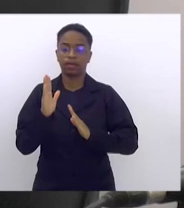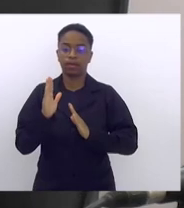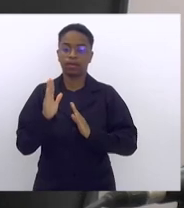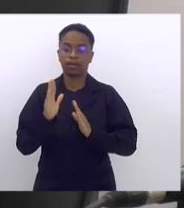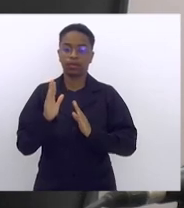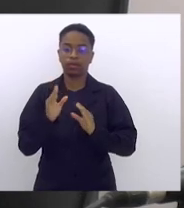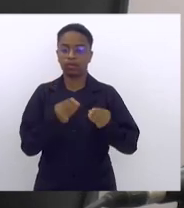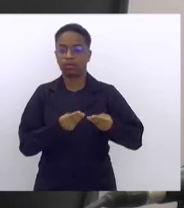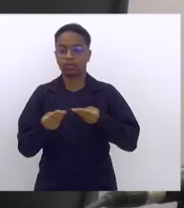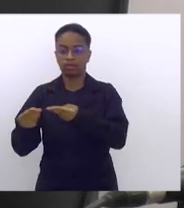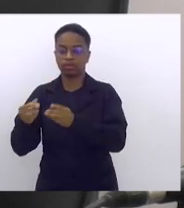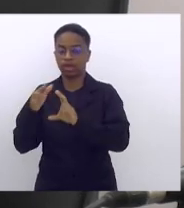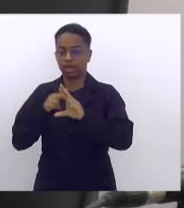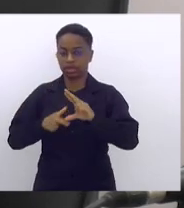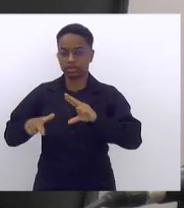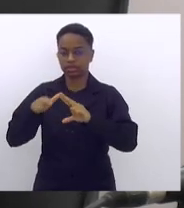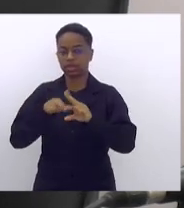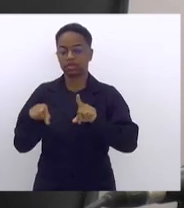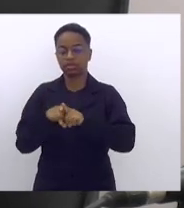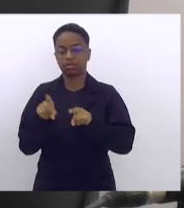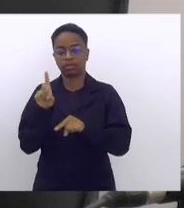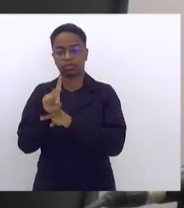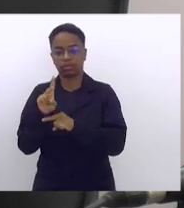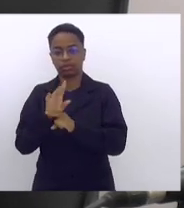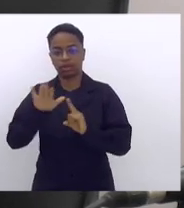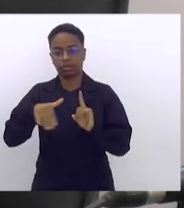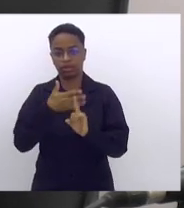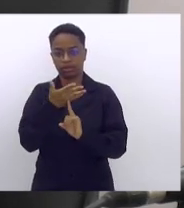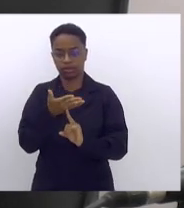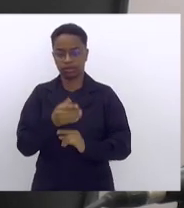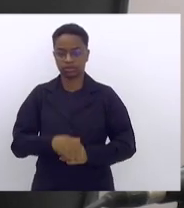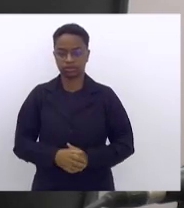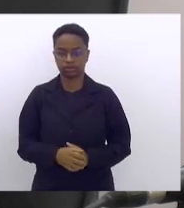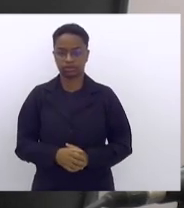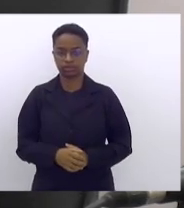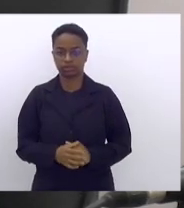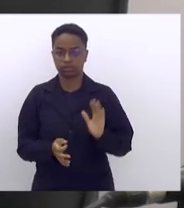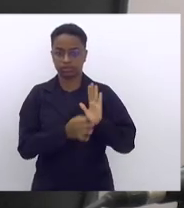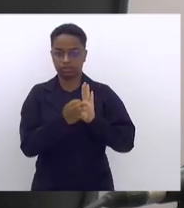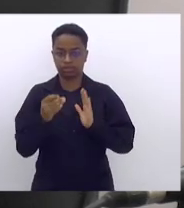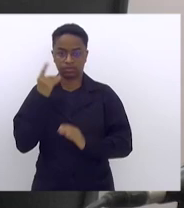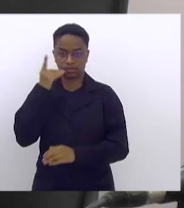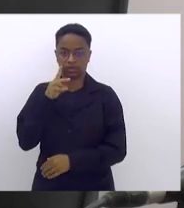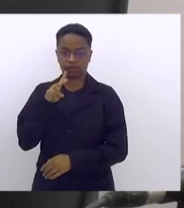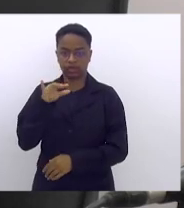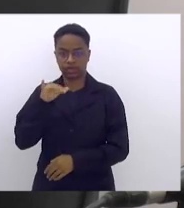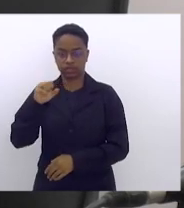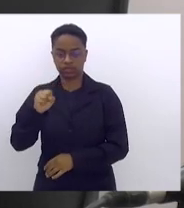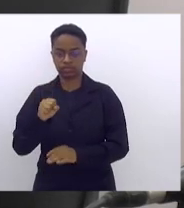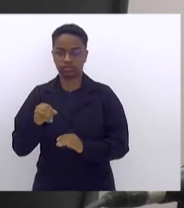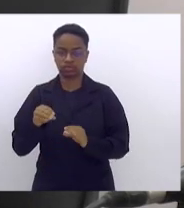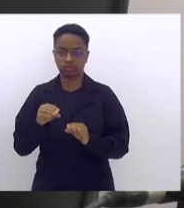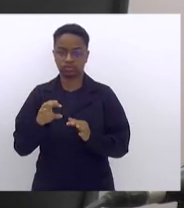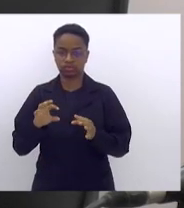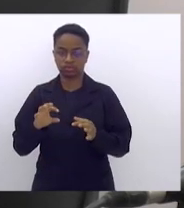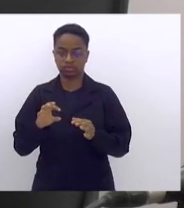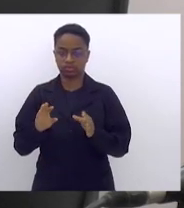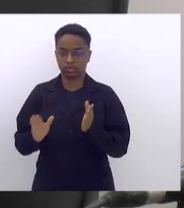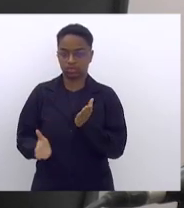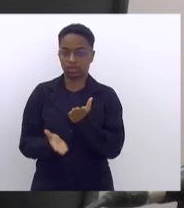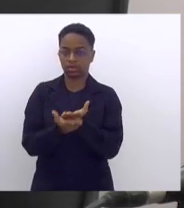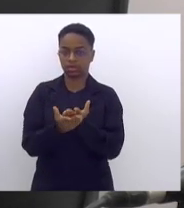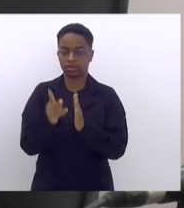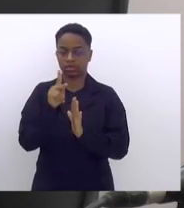reciclagem e proteção ao meio ambiente. Para o parecer do deputado Vinícius Cozzolino, é pela anexação